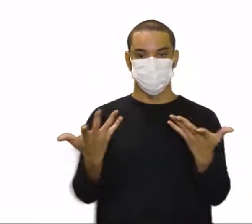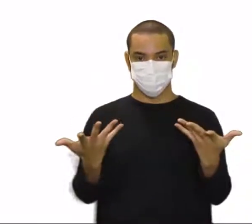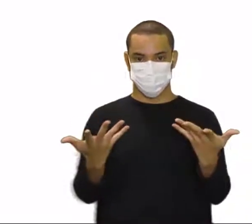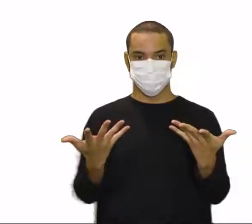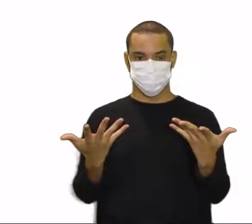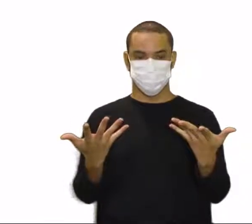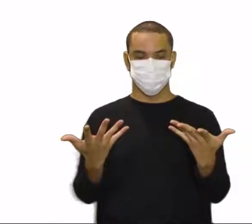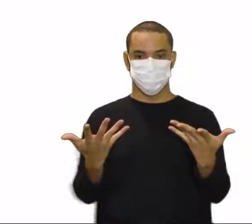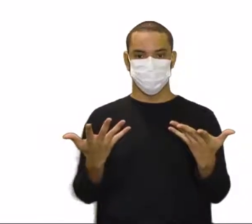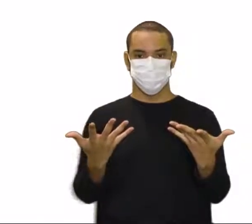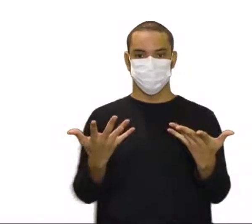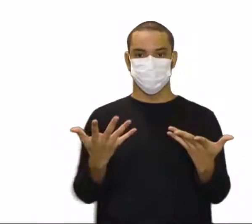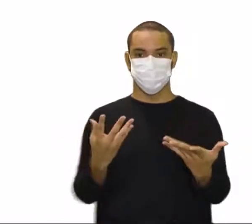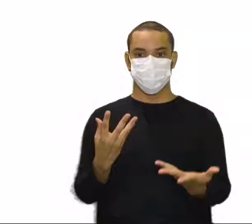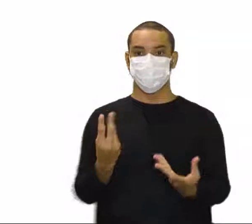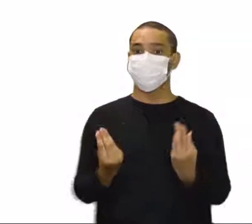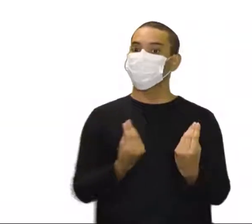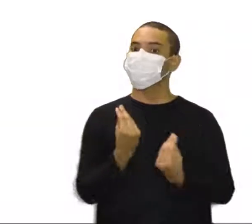nesse caso aqui, está,